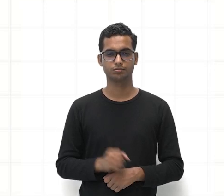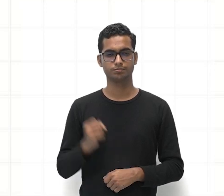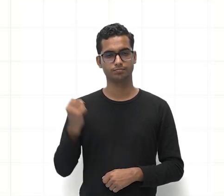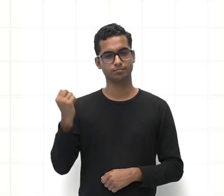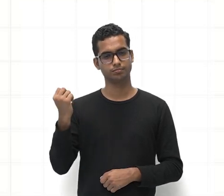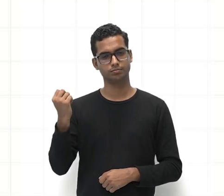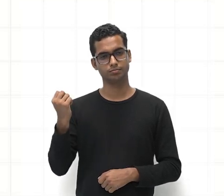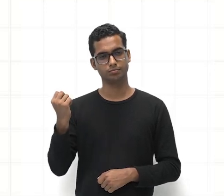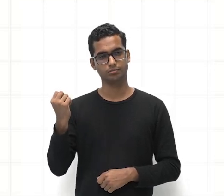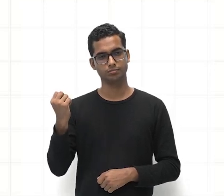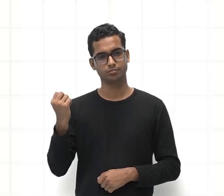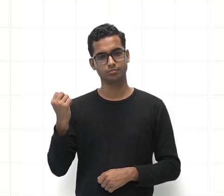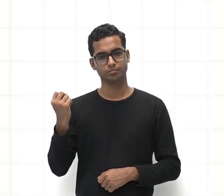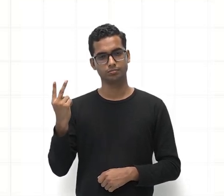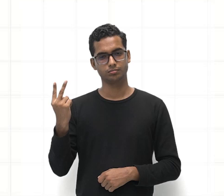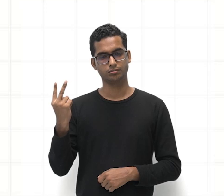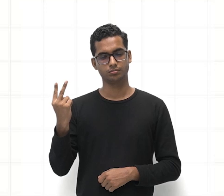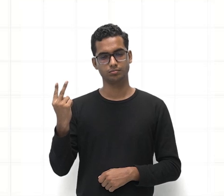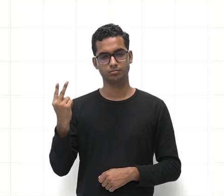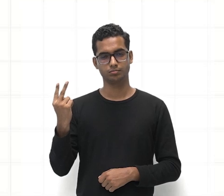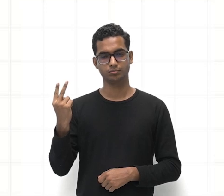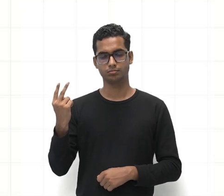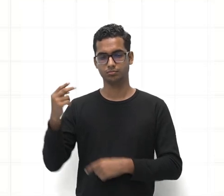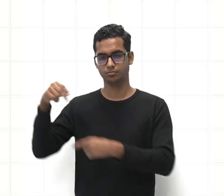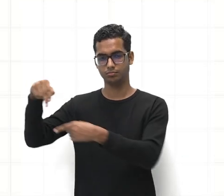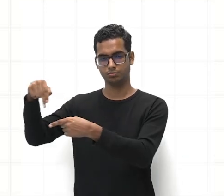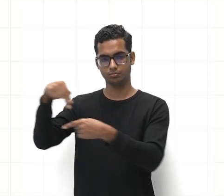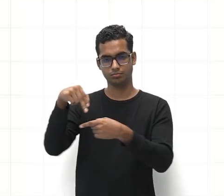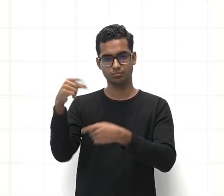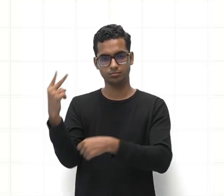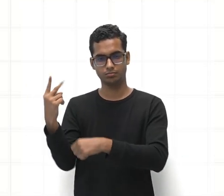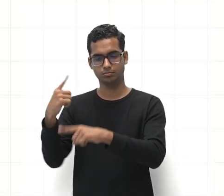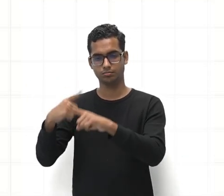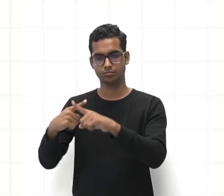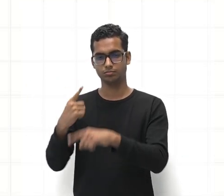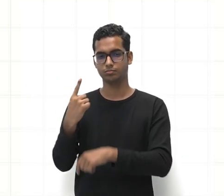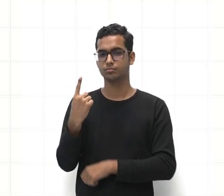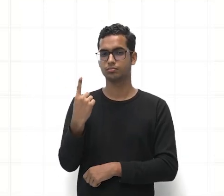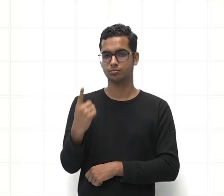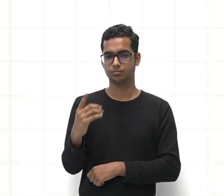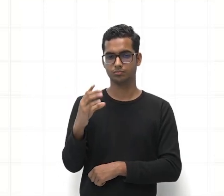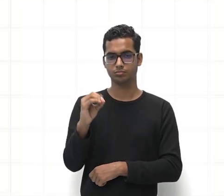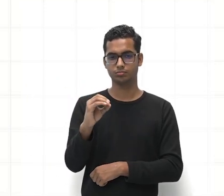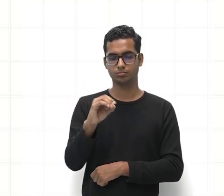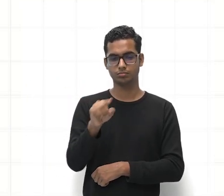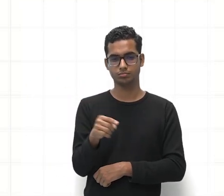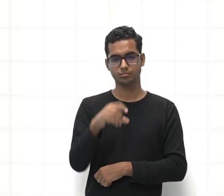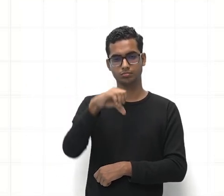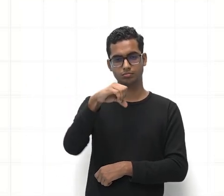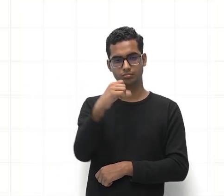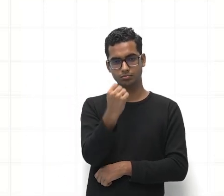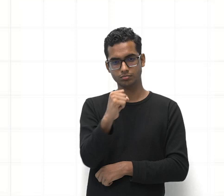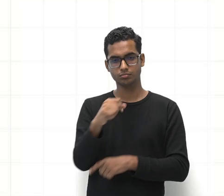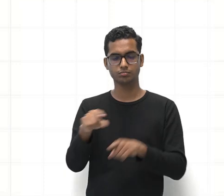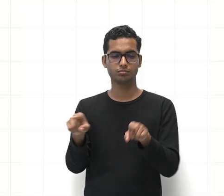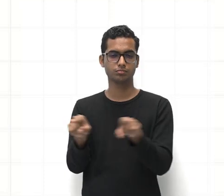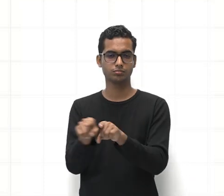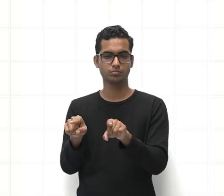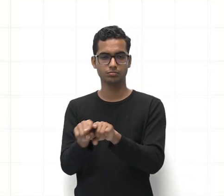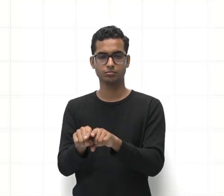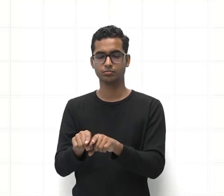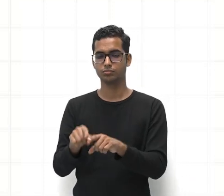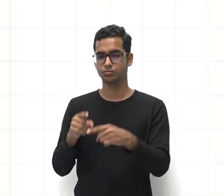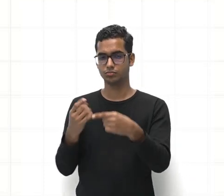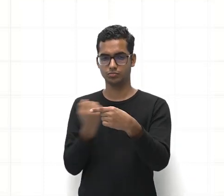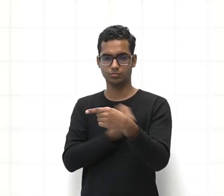2, né, que eu vou multiplicar numerador com numerador, 2 vezes 100,98, e denominador com denominador. Lembrando que